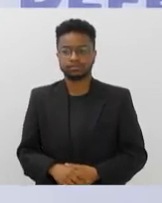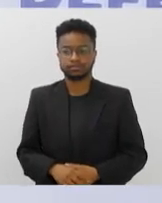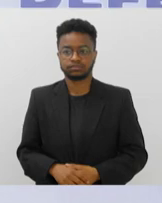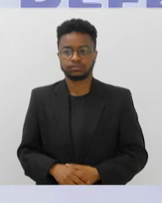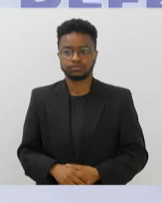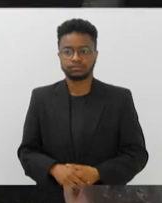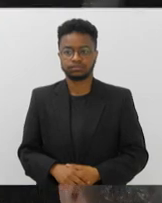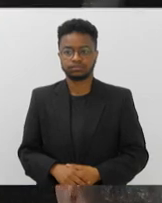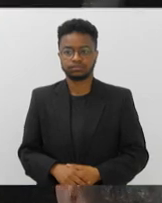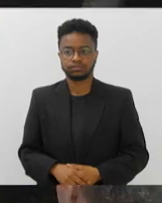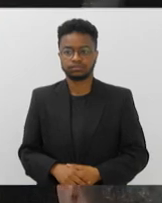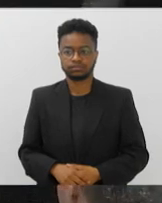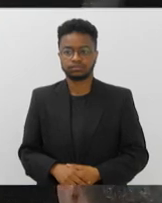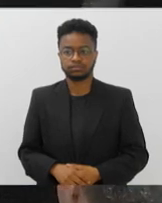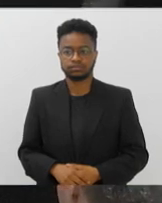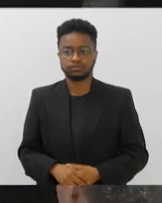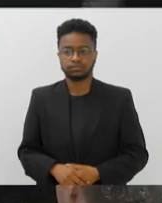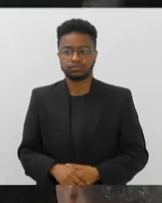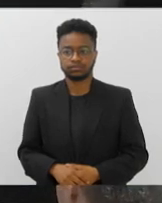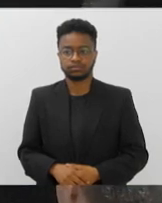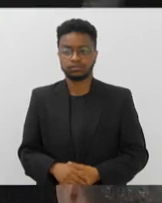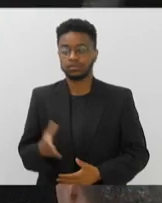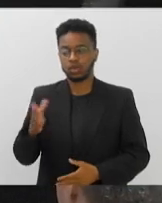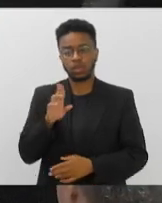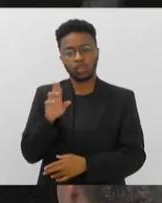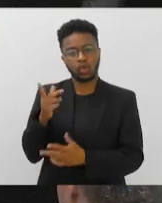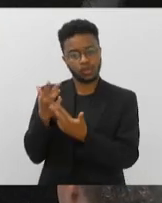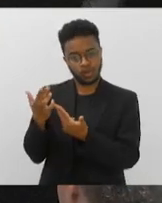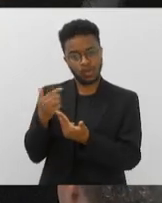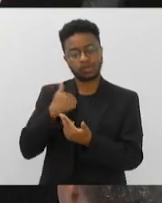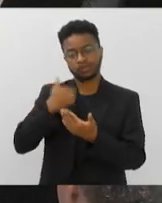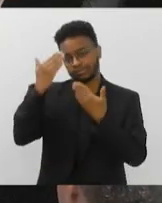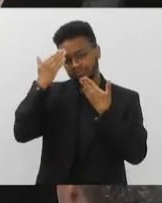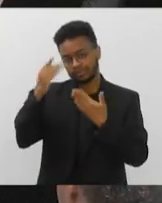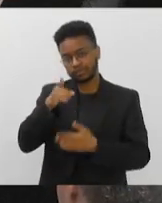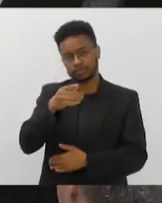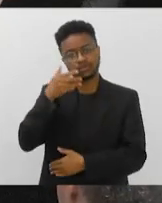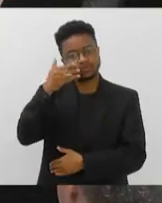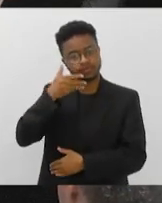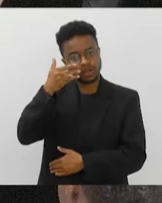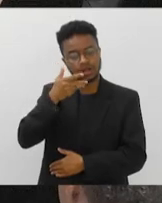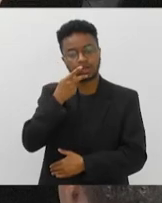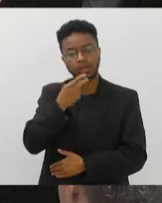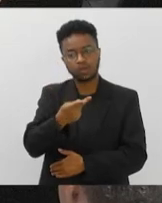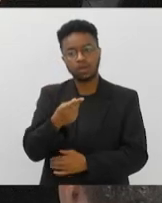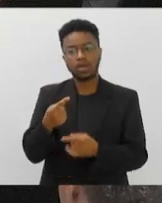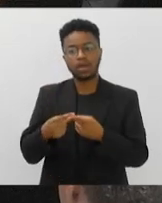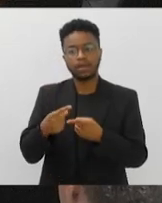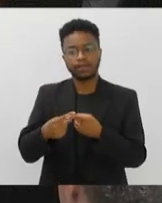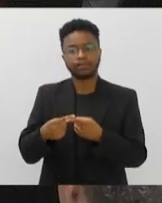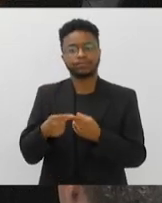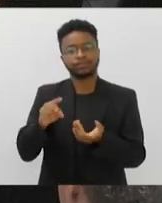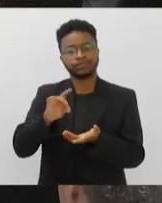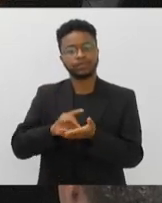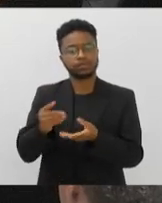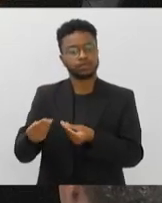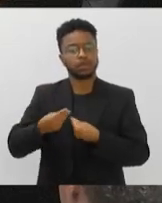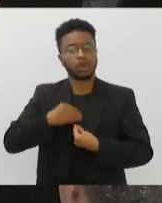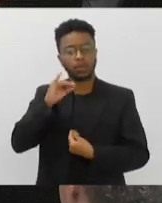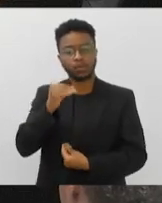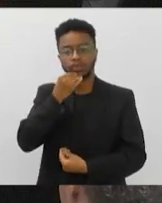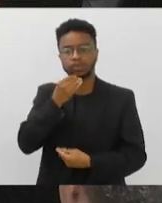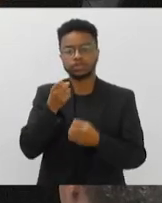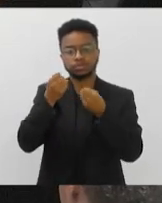sim s c primeiro lugar meu xará né agradeço aí pela sua a colocação porque nos dá oportunidade de esclarecer algumas